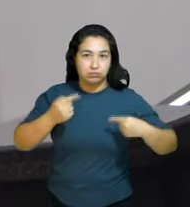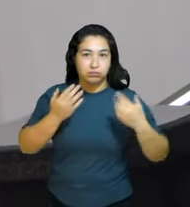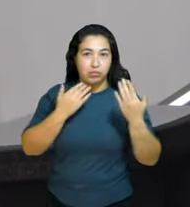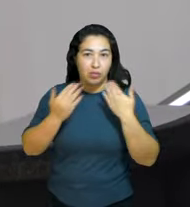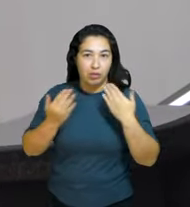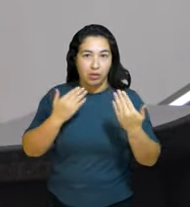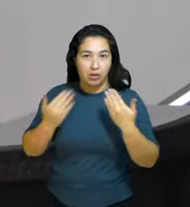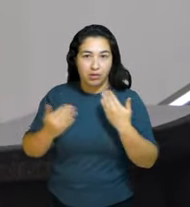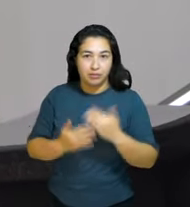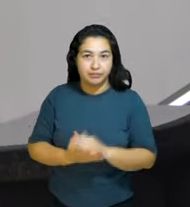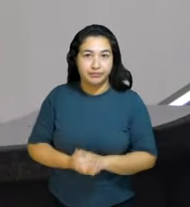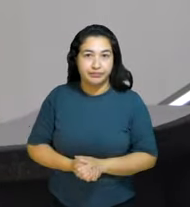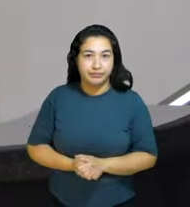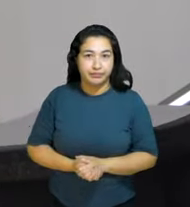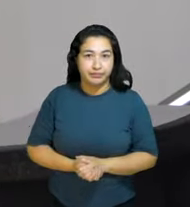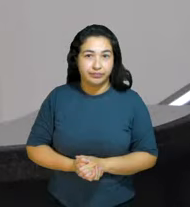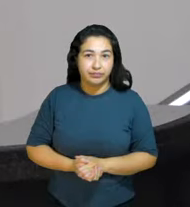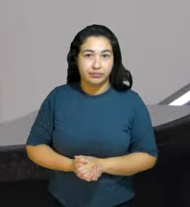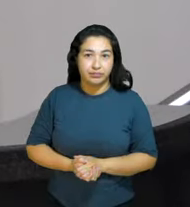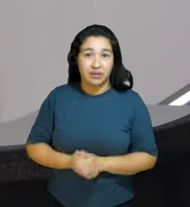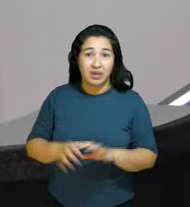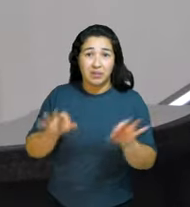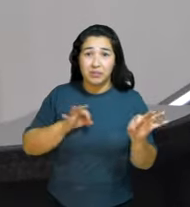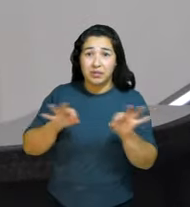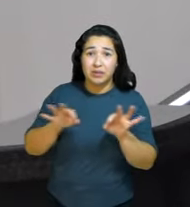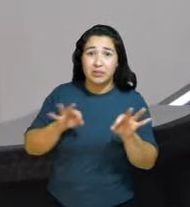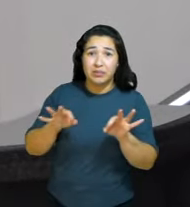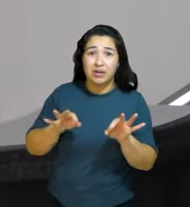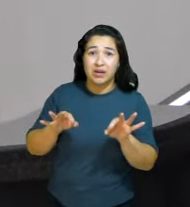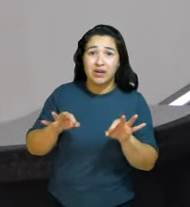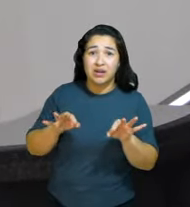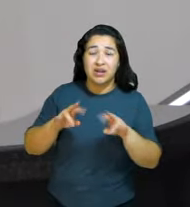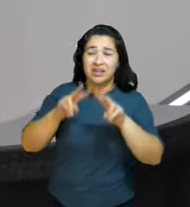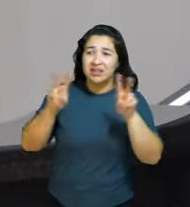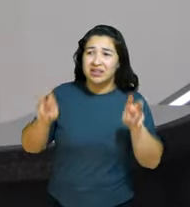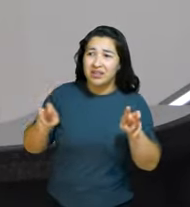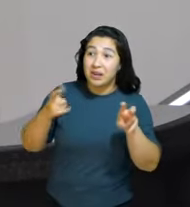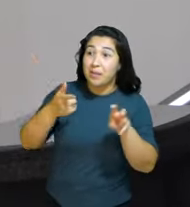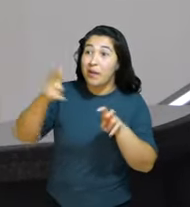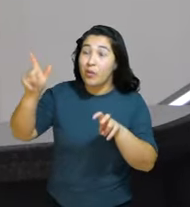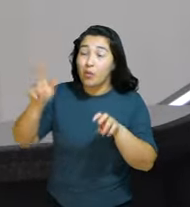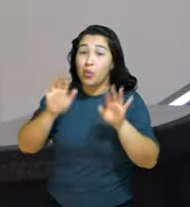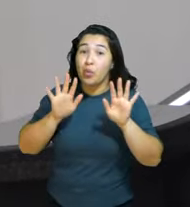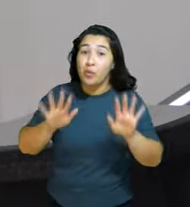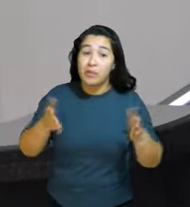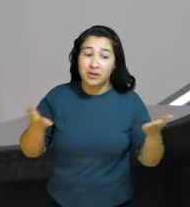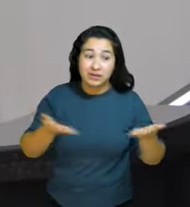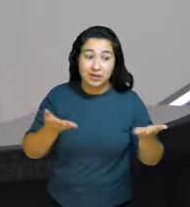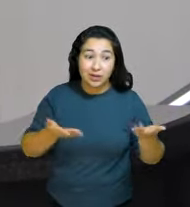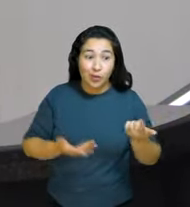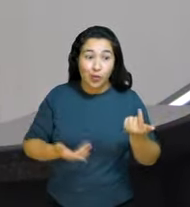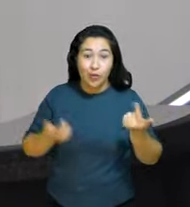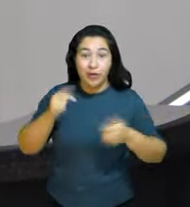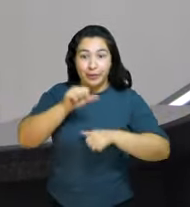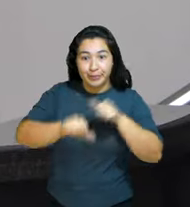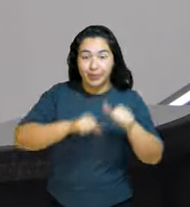gostaria... Eu estava preparada para falar uma coisa e aqui eu preciso falar outra. Na entrada aqui, o deputado Mário Mota acompanhou, o